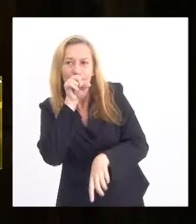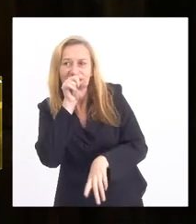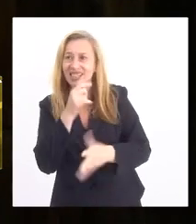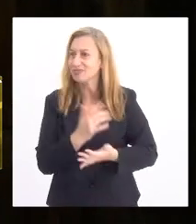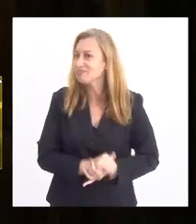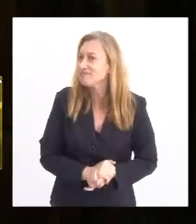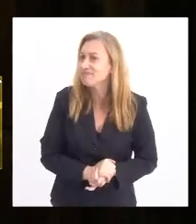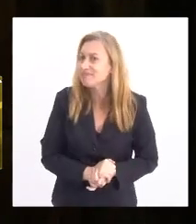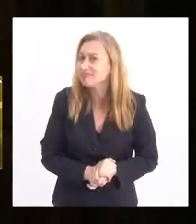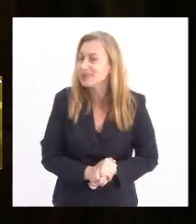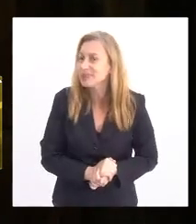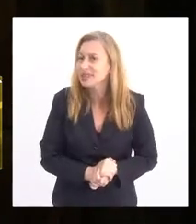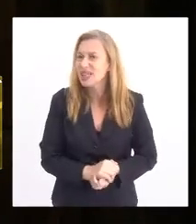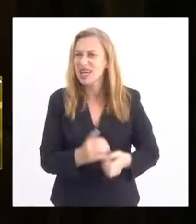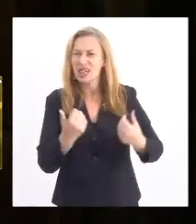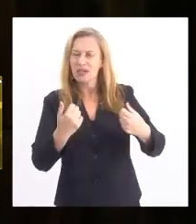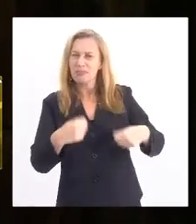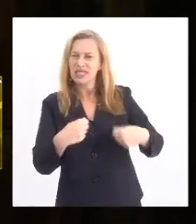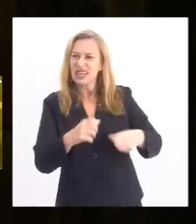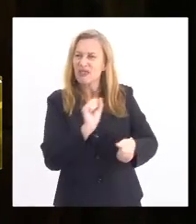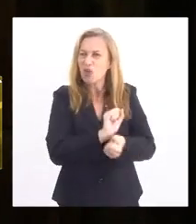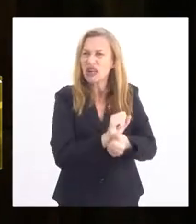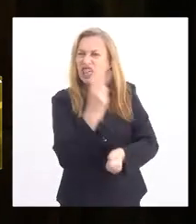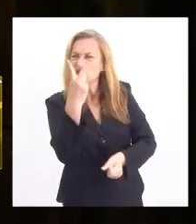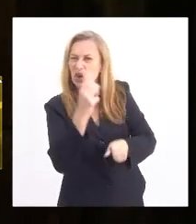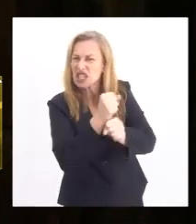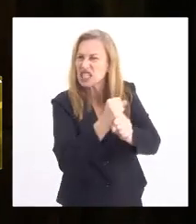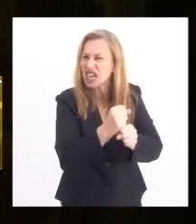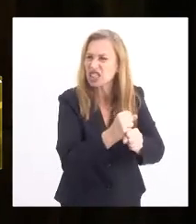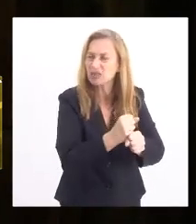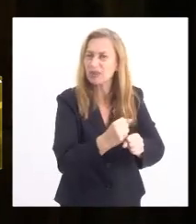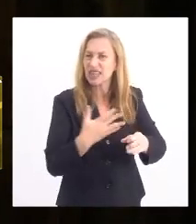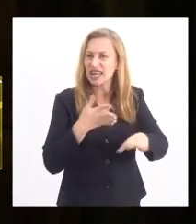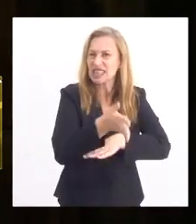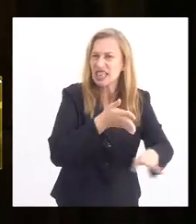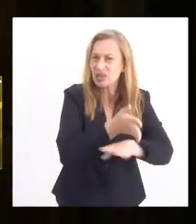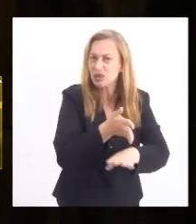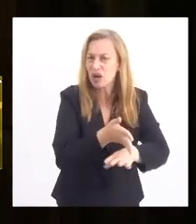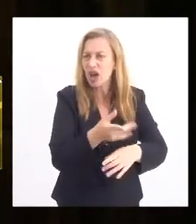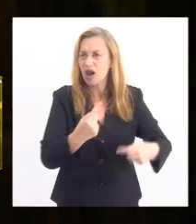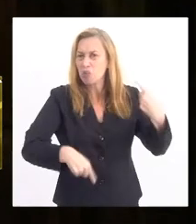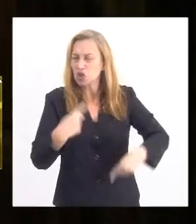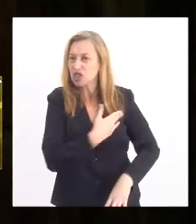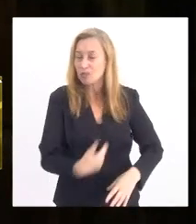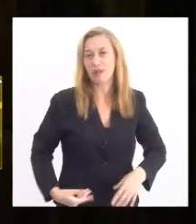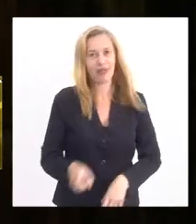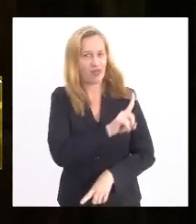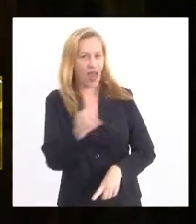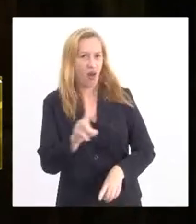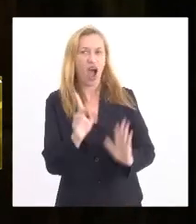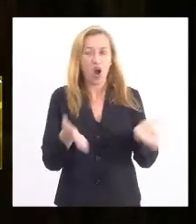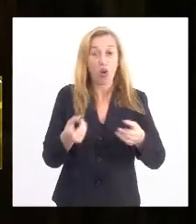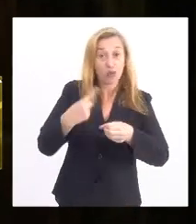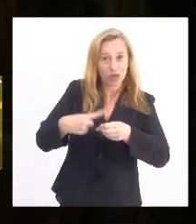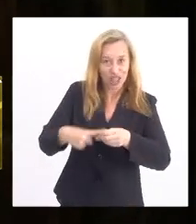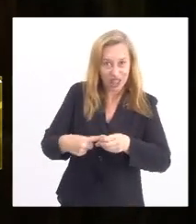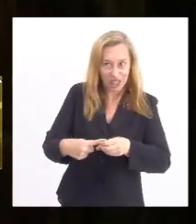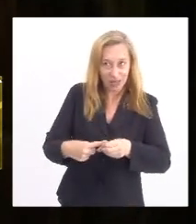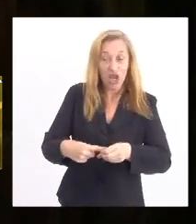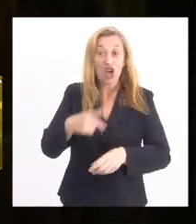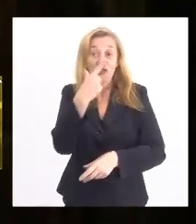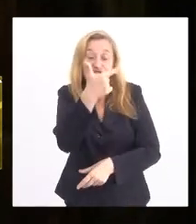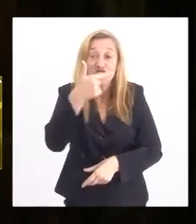de pássaros e tinha que esperar 2 anos para ter acesso a políticas públicas de jeito nenhum o município agora está